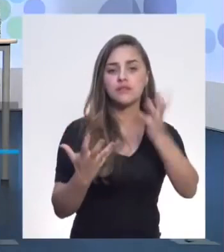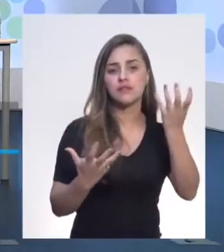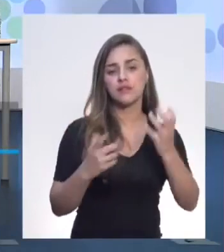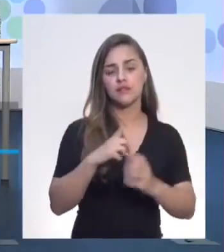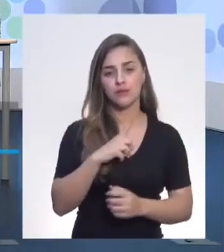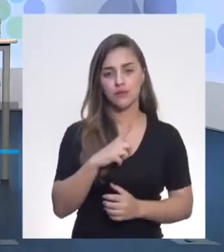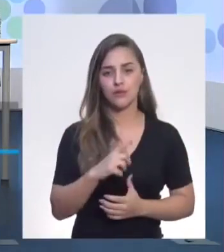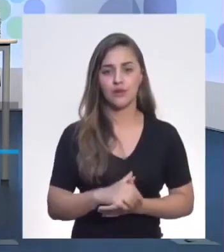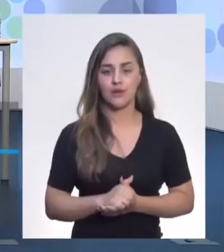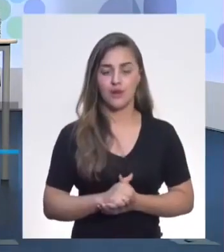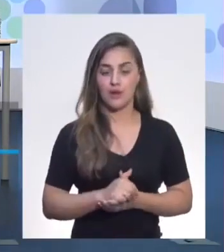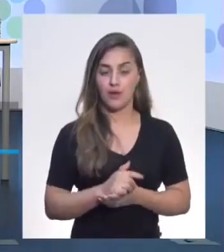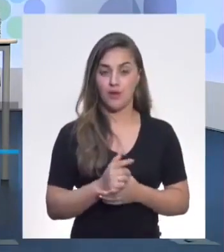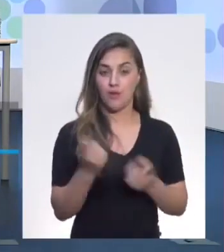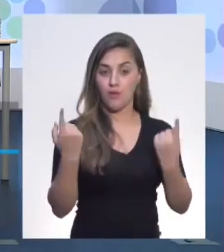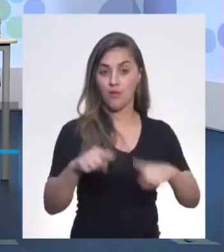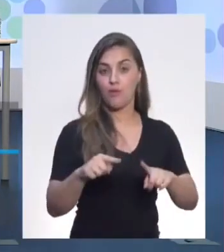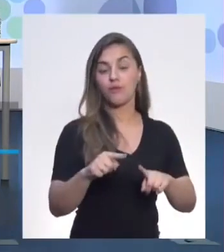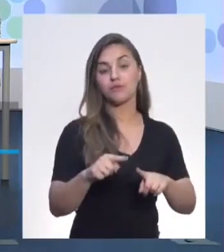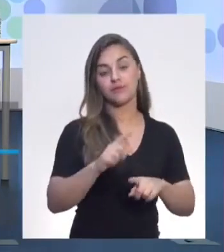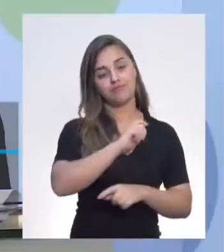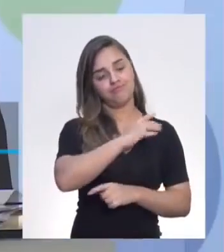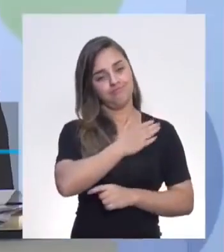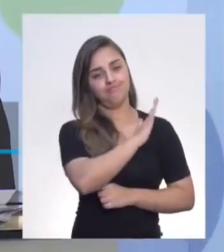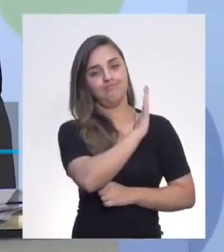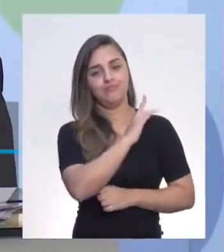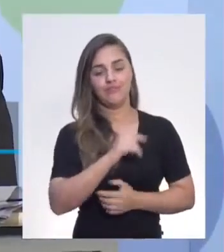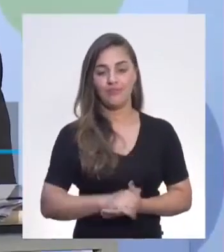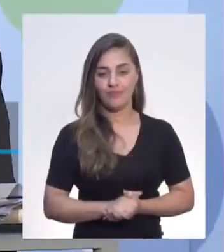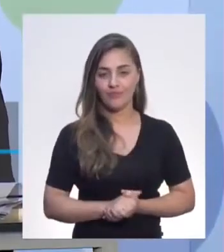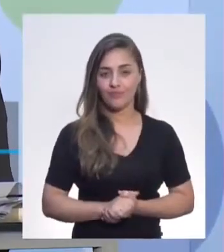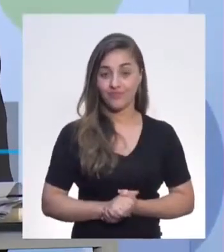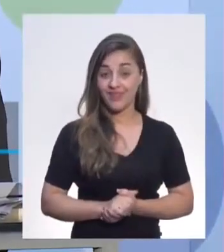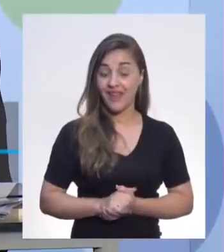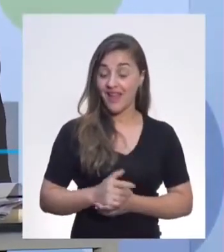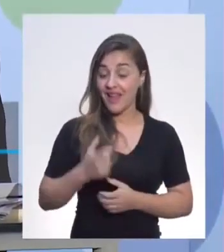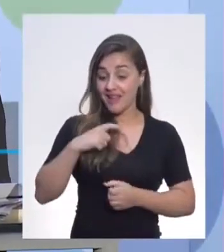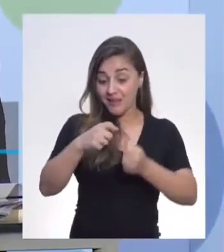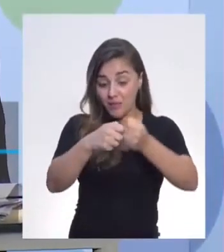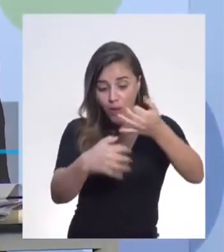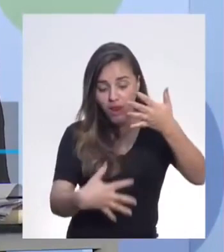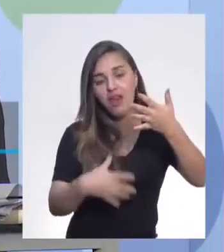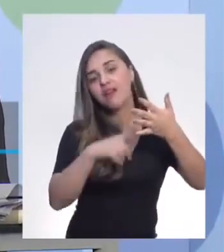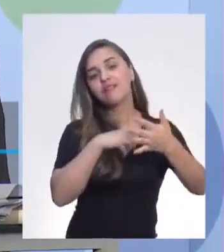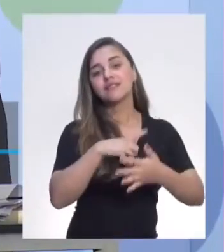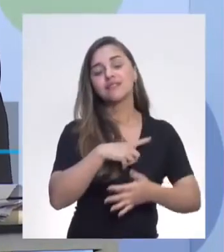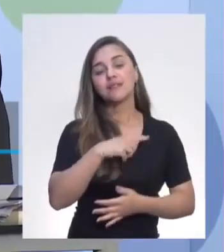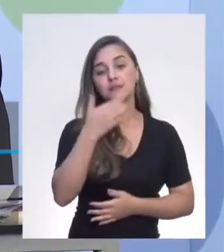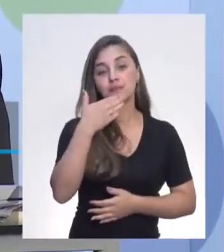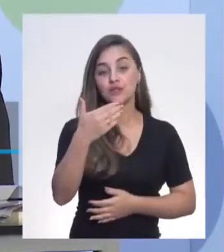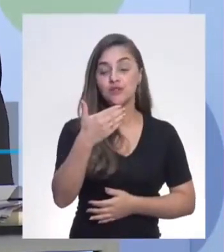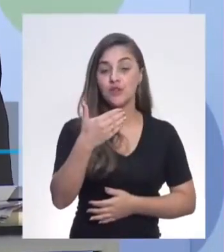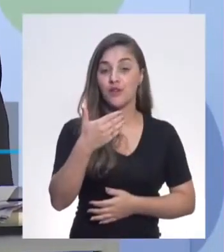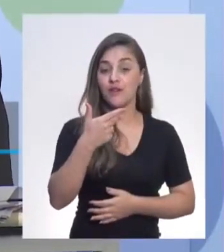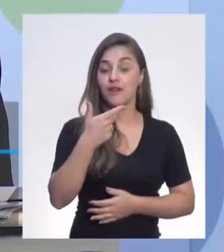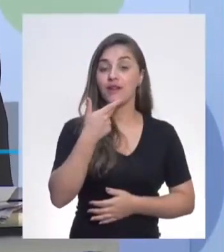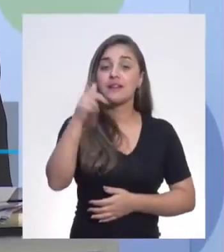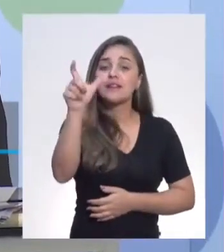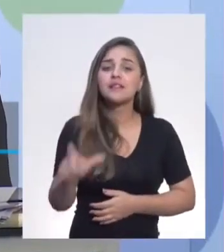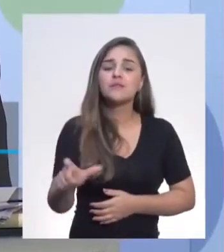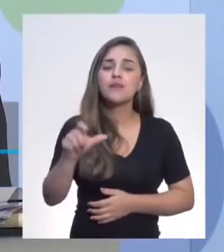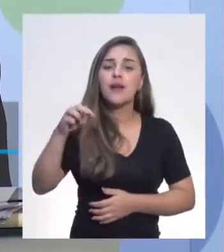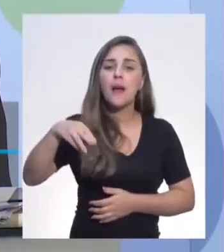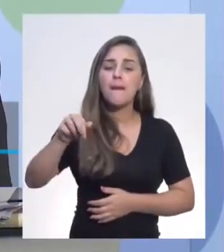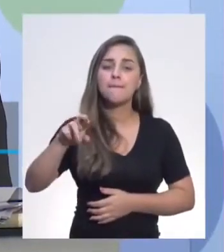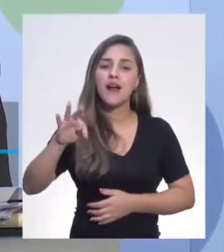estão pedindo fala do Martin Luther King, do Zumbi dos Palmares, e a professora Cláudia ela deu uma contribuição